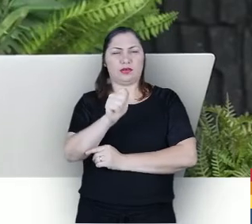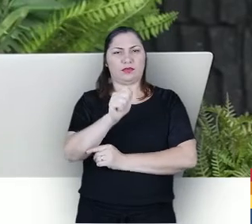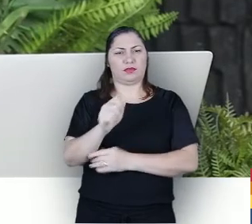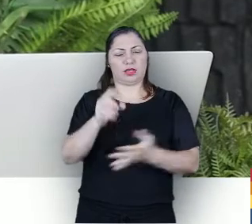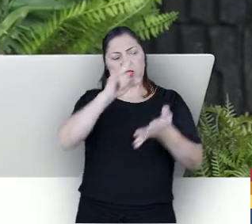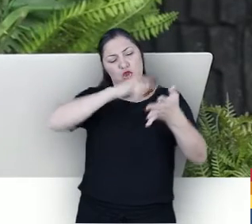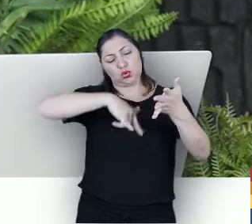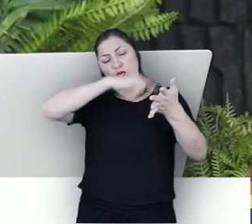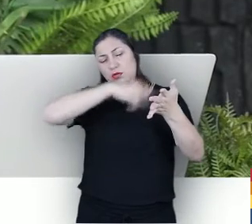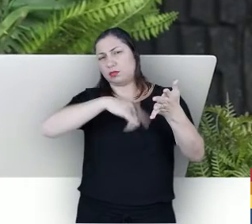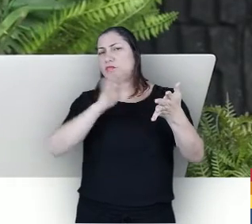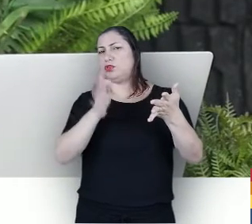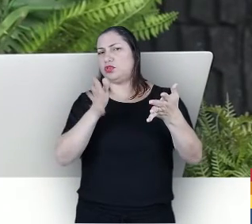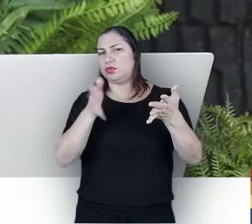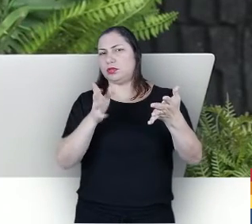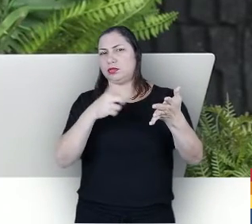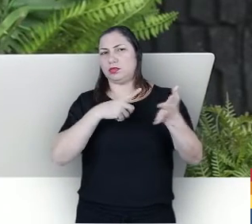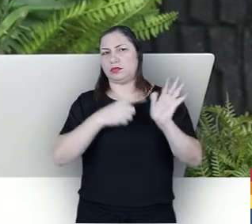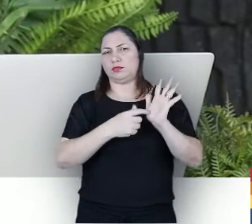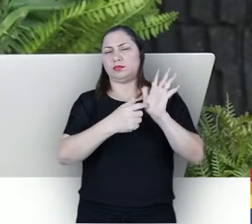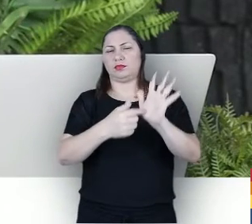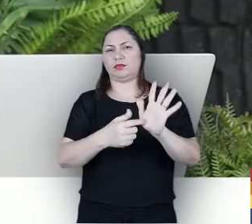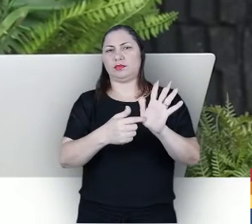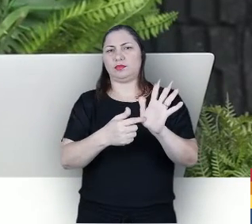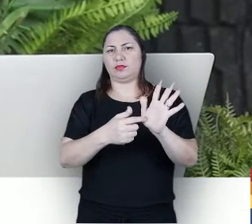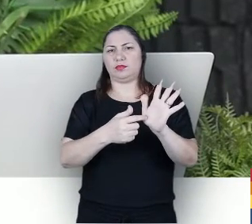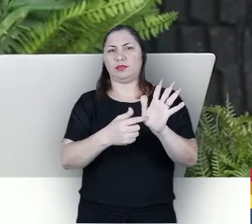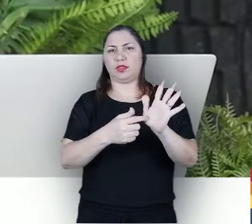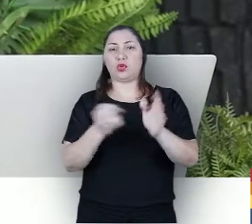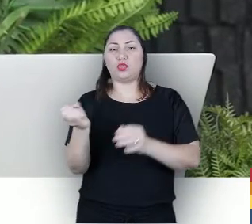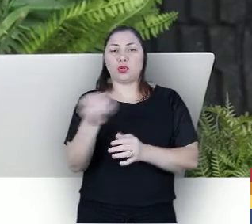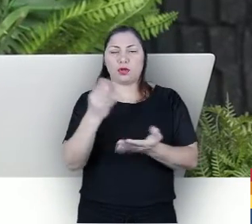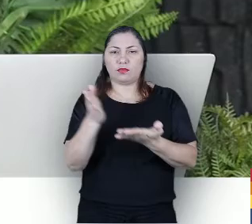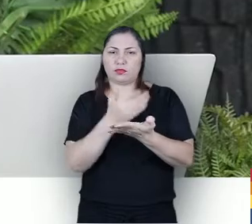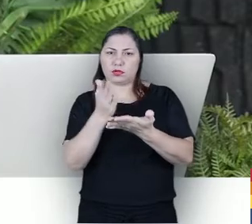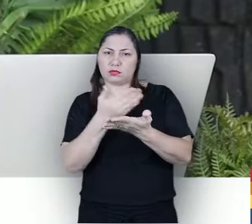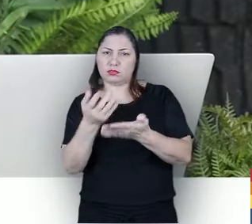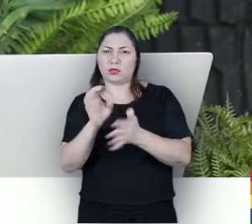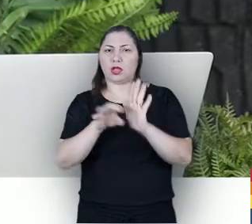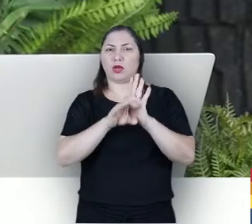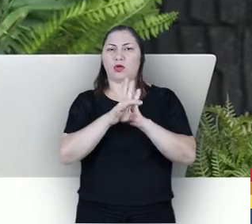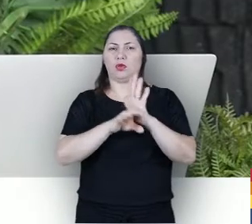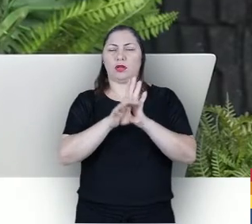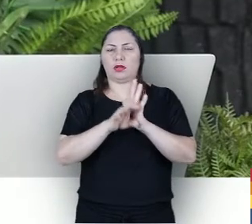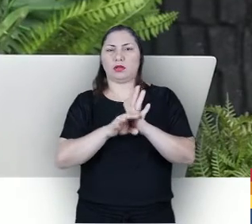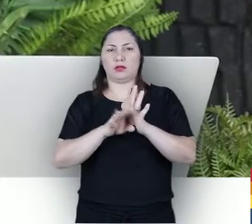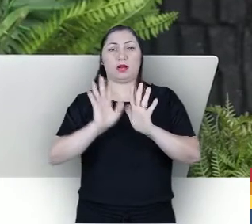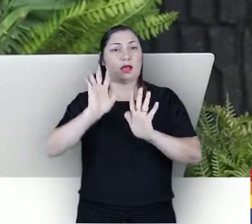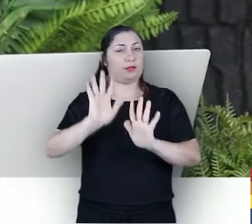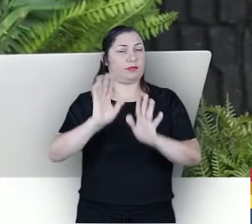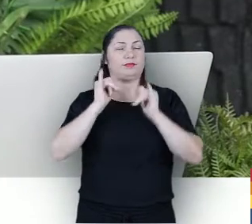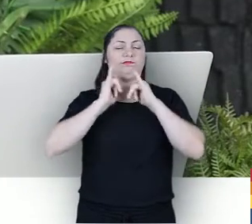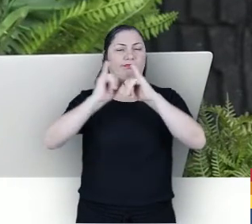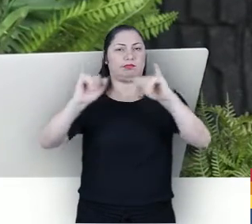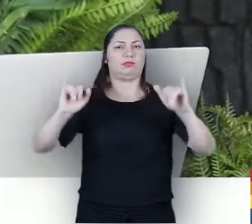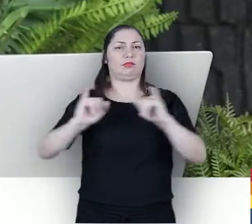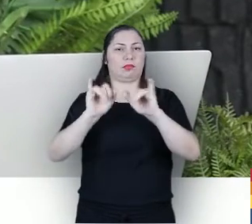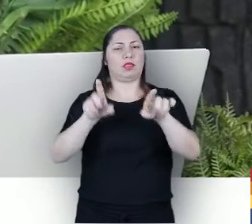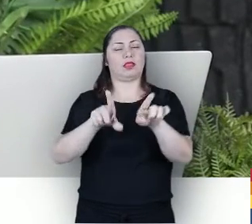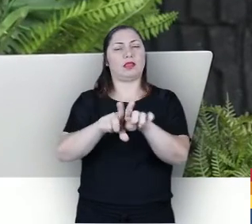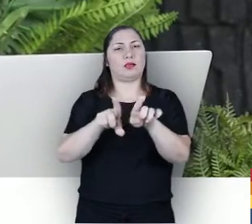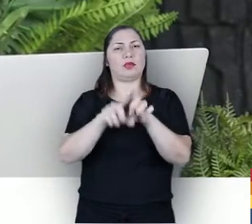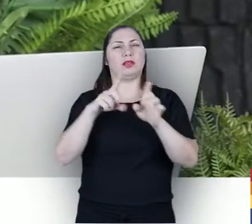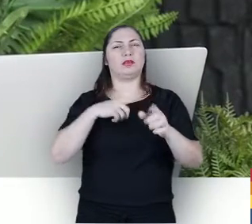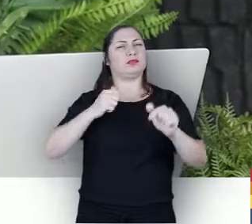todo conectados, eu chamo a atenção para as metodologias ativas, né? Que no documento a gente já traz um pouco